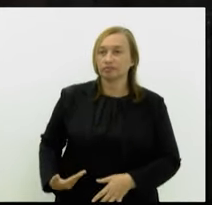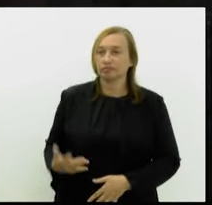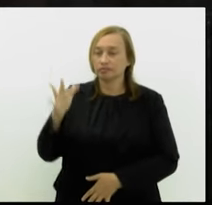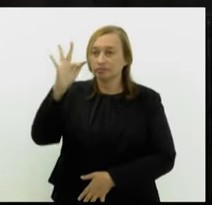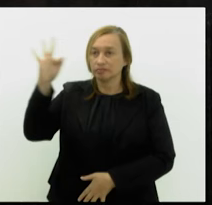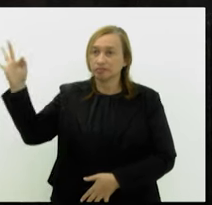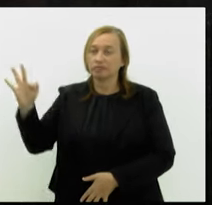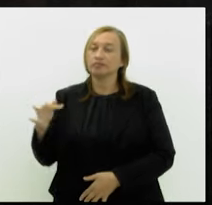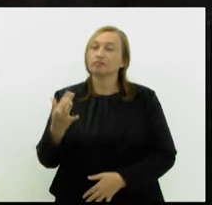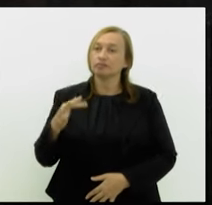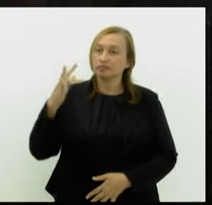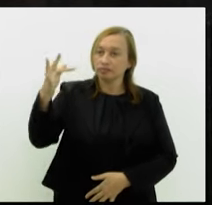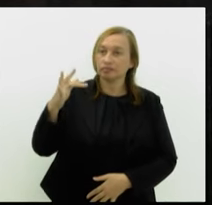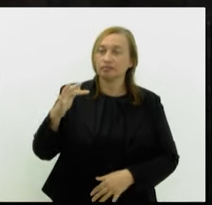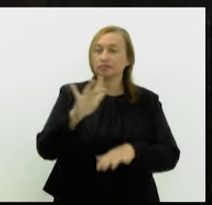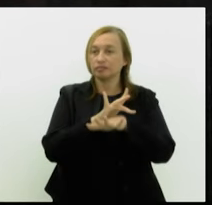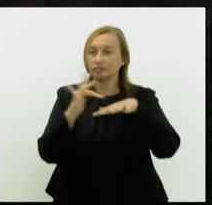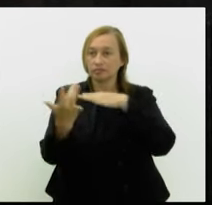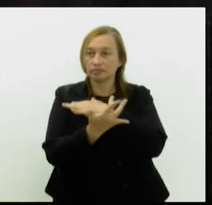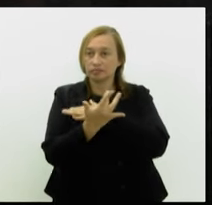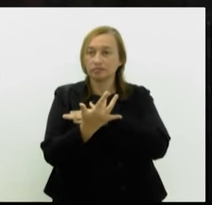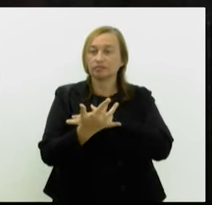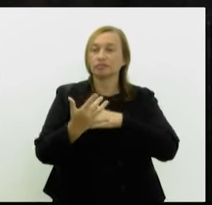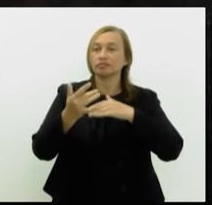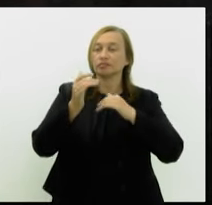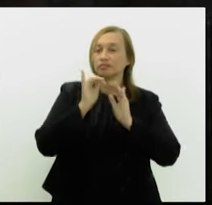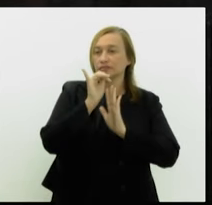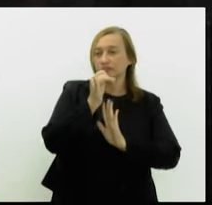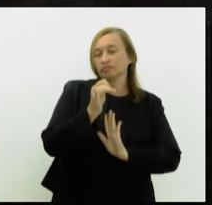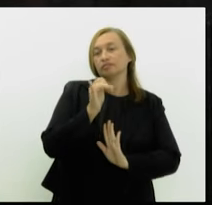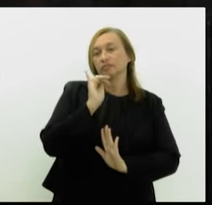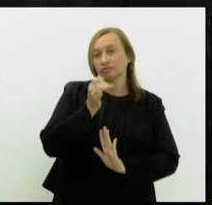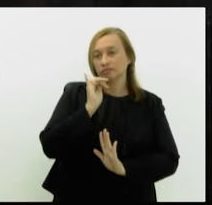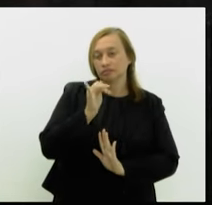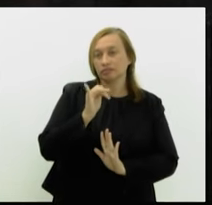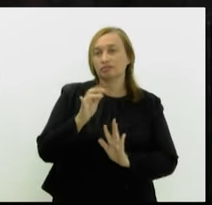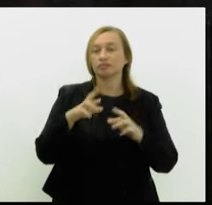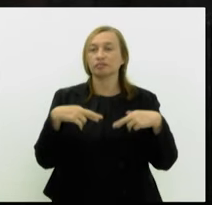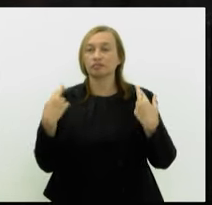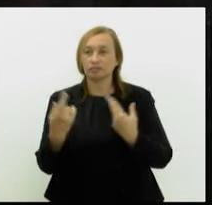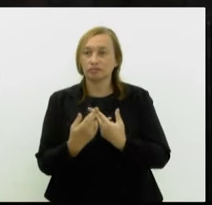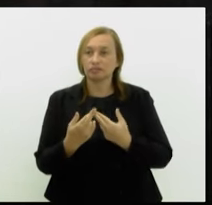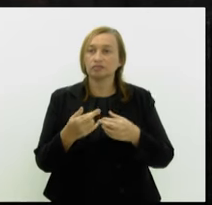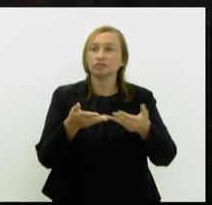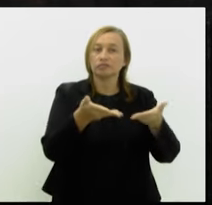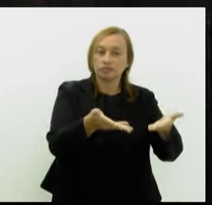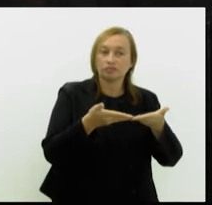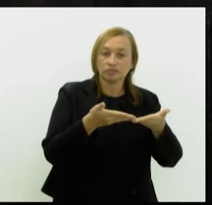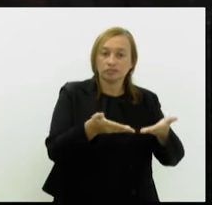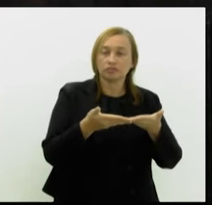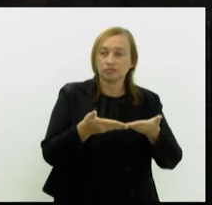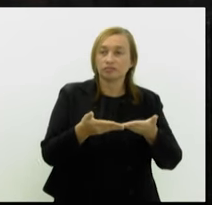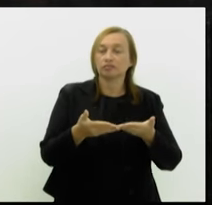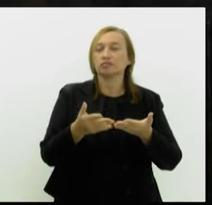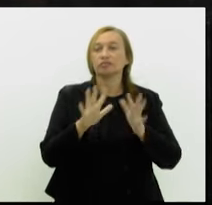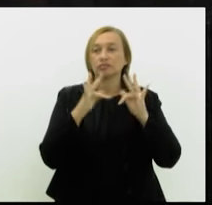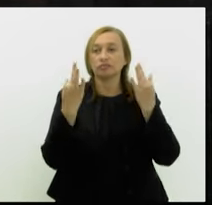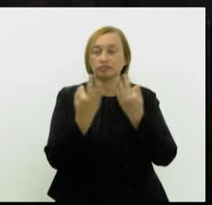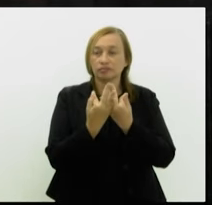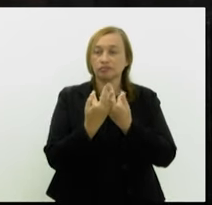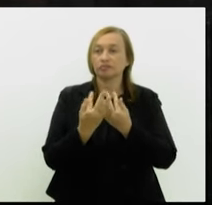redes, vou anunciar aí os relatos dessa reunião, vou entrar em contato com as famílias dessas comunidades de Petrópolis para a gente